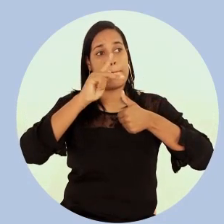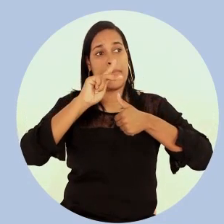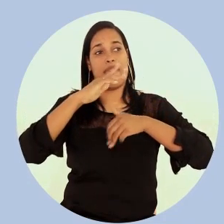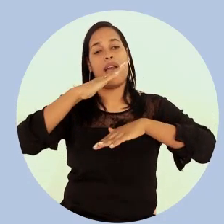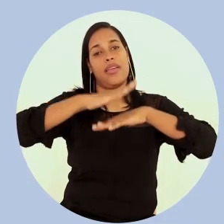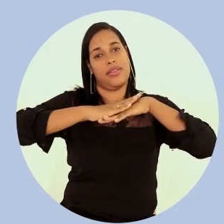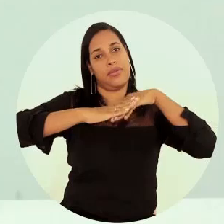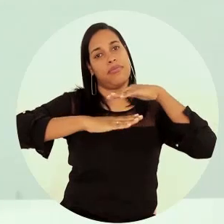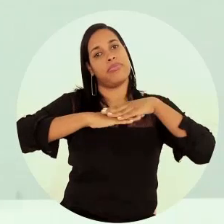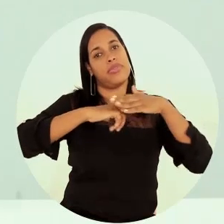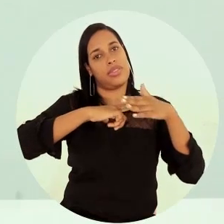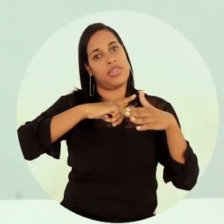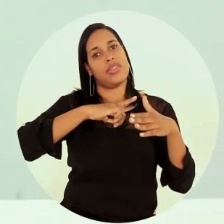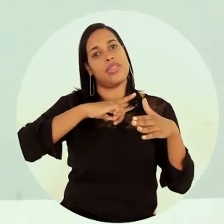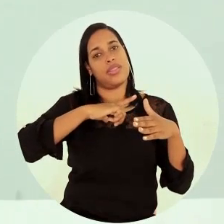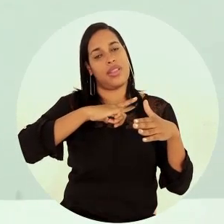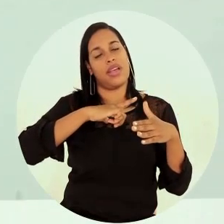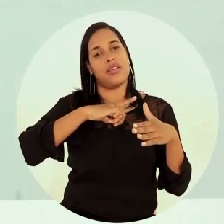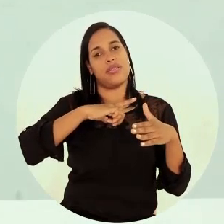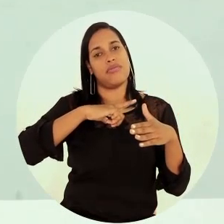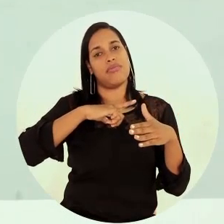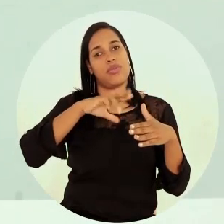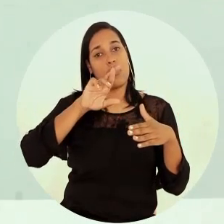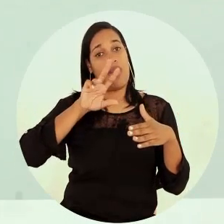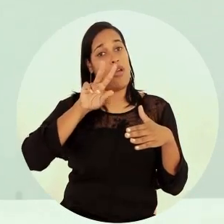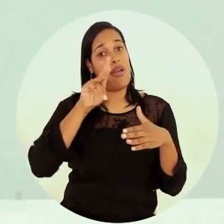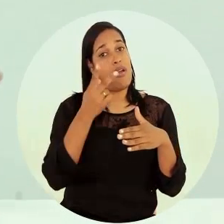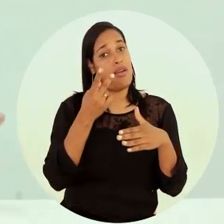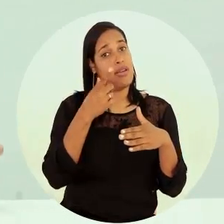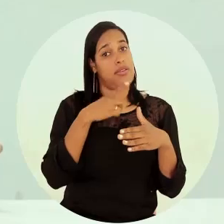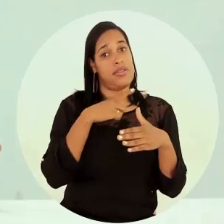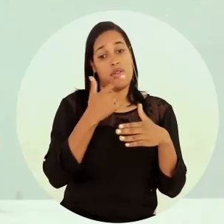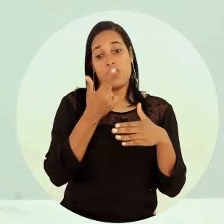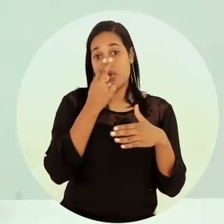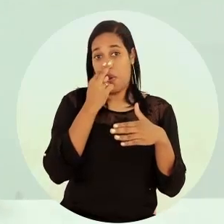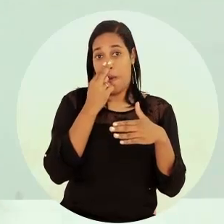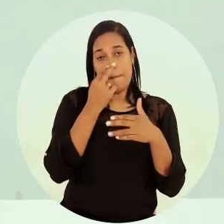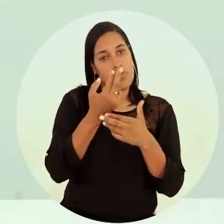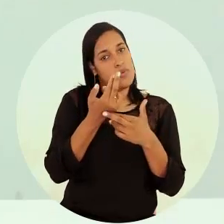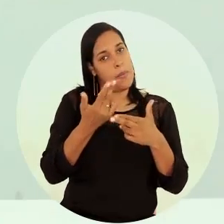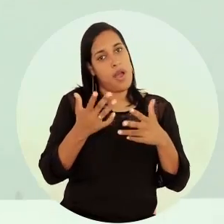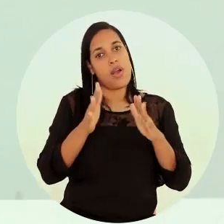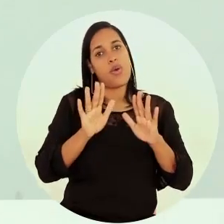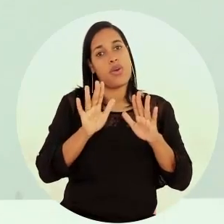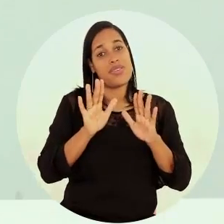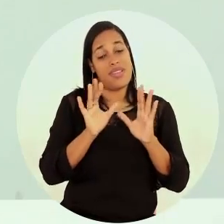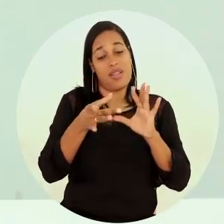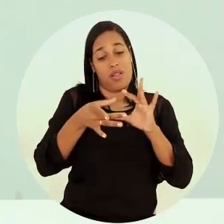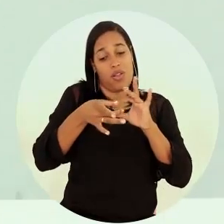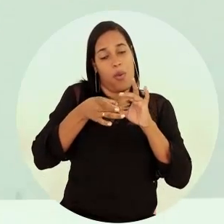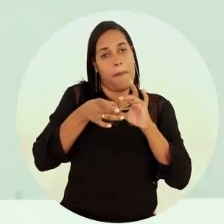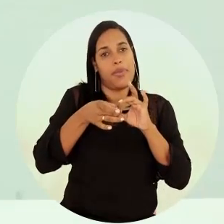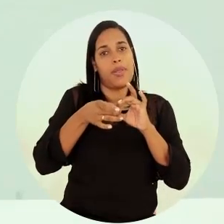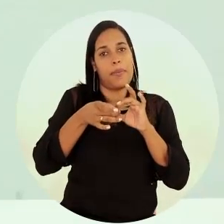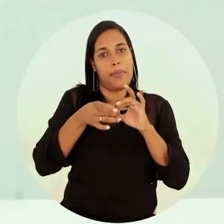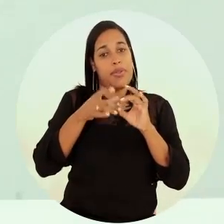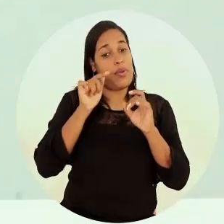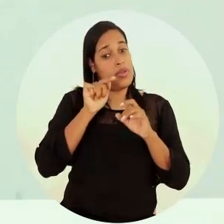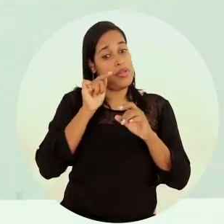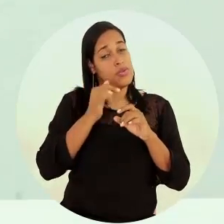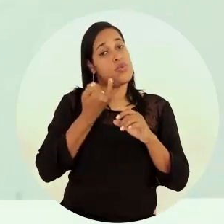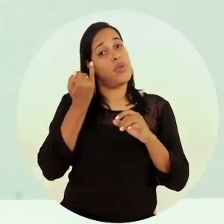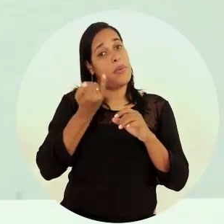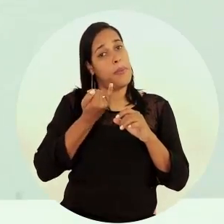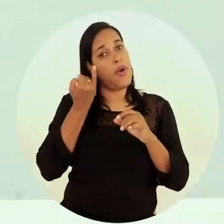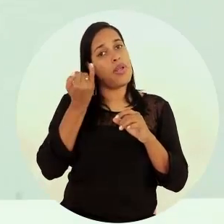cargo dentre aqueles atraídos no recrutamento. Então eles não são a mesma coisa, mas eles se complementam. E isso é importante